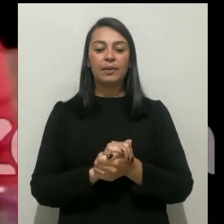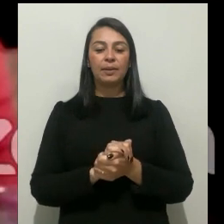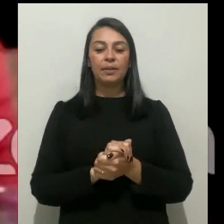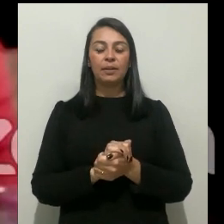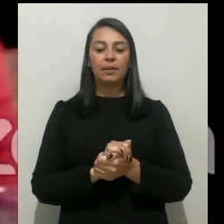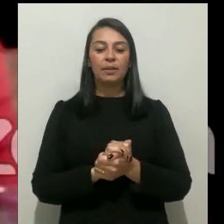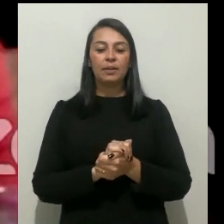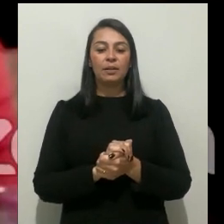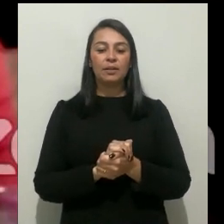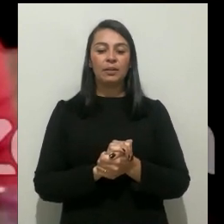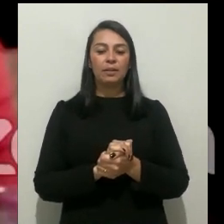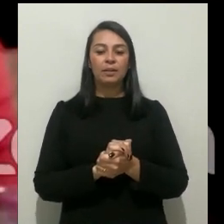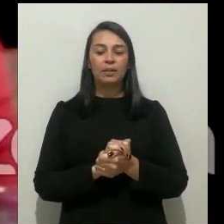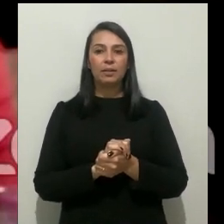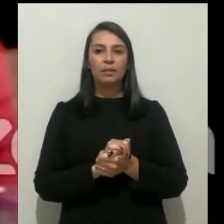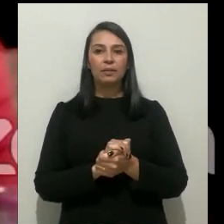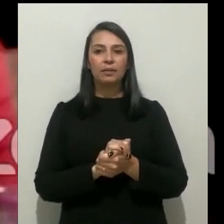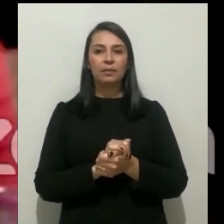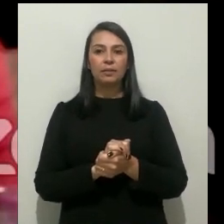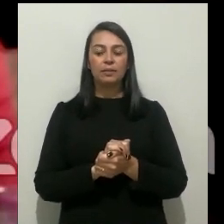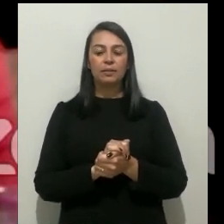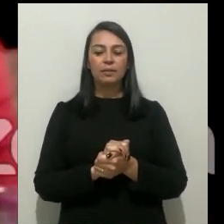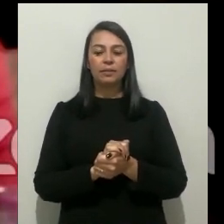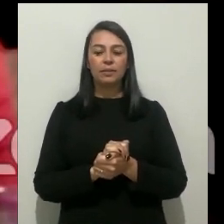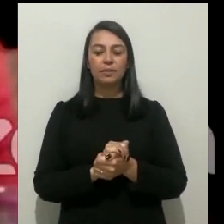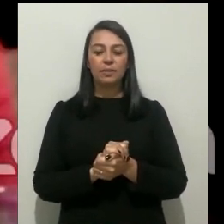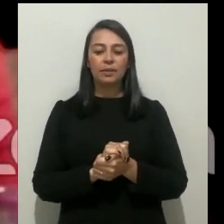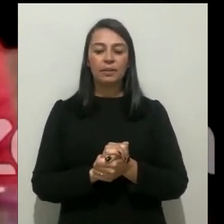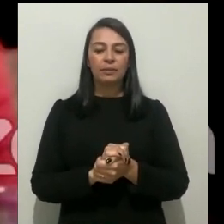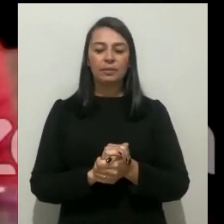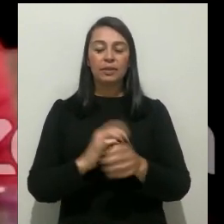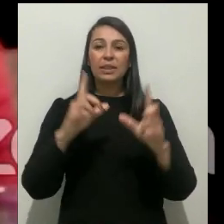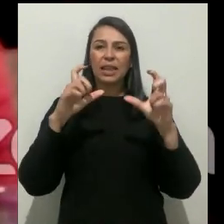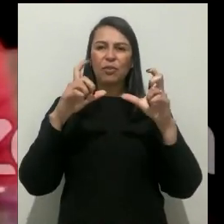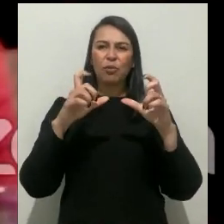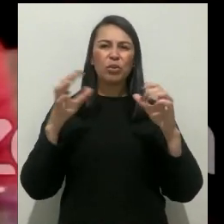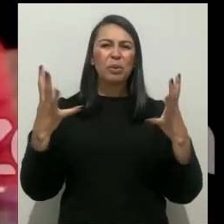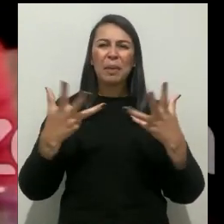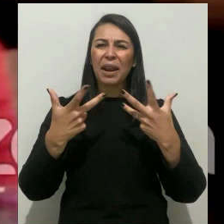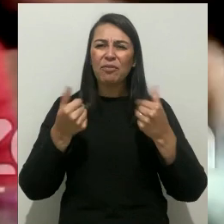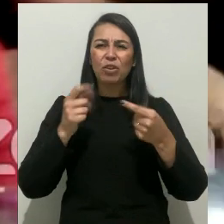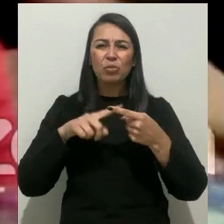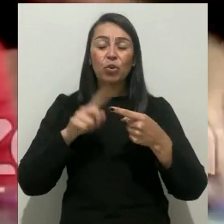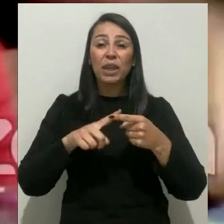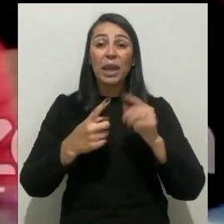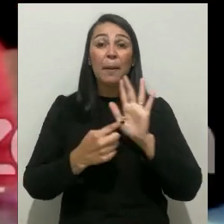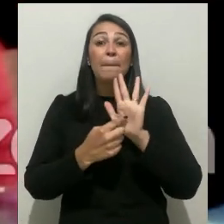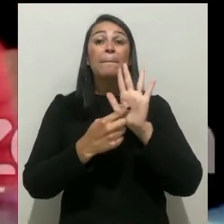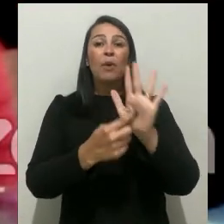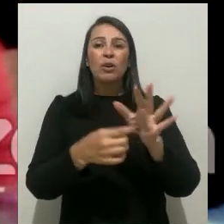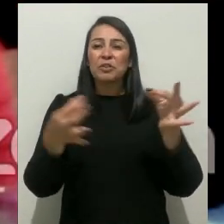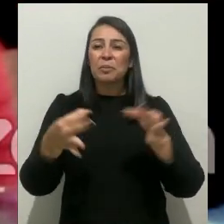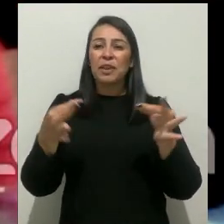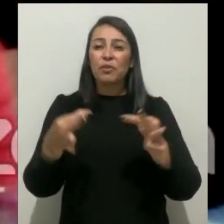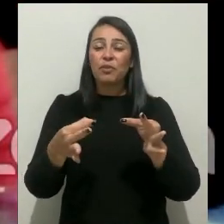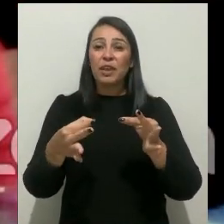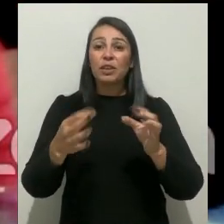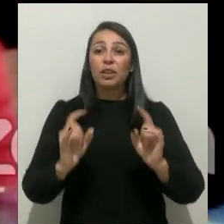vendo? Não é por acaso. Essa foto aqui é espetacular, que mostra claramente o edifício surgindo